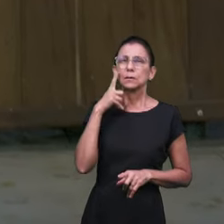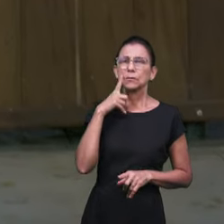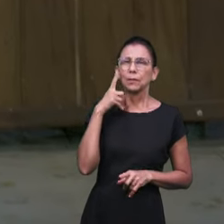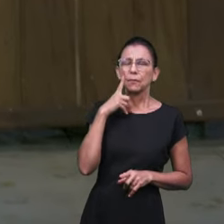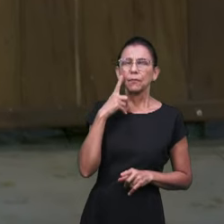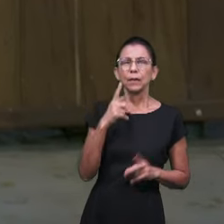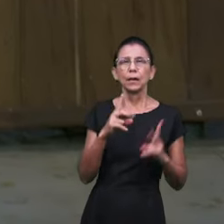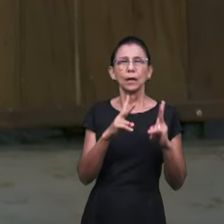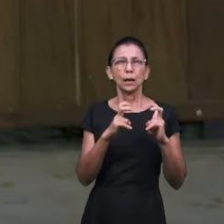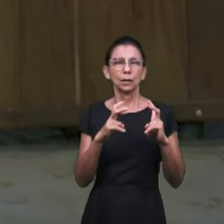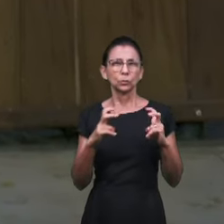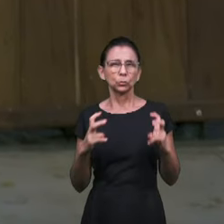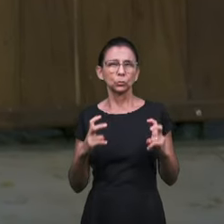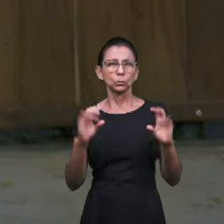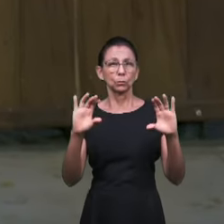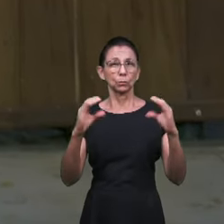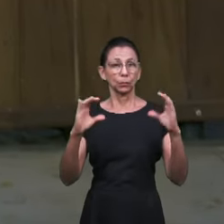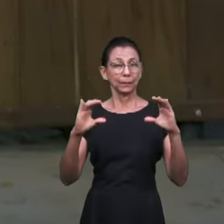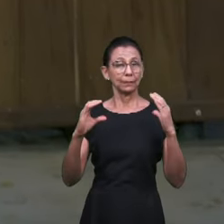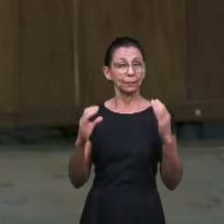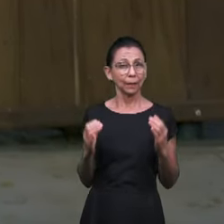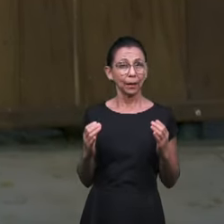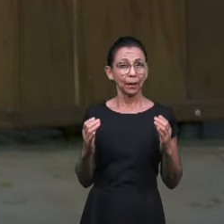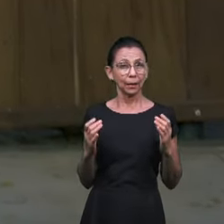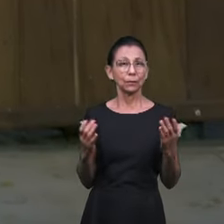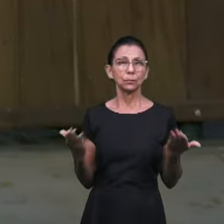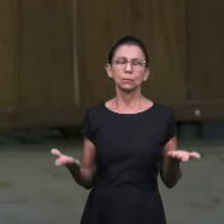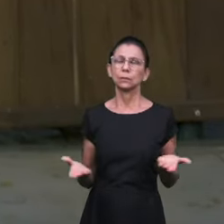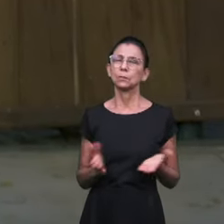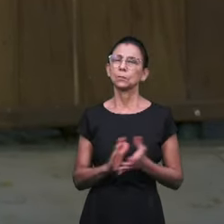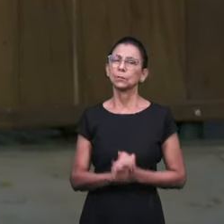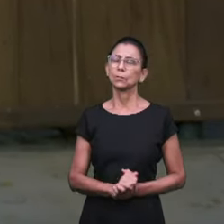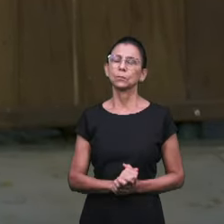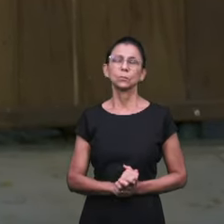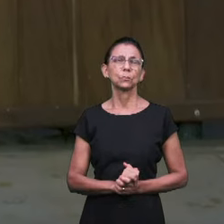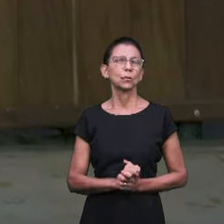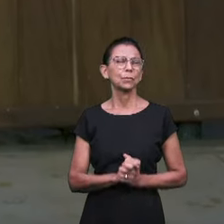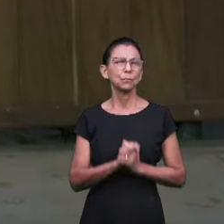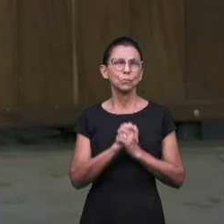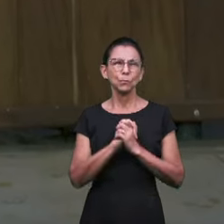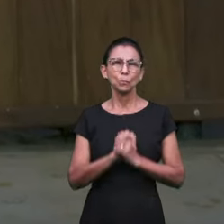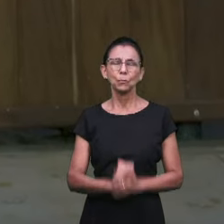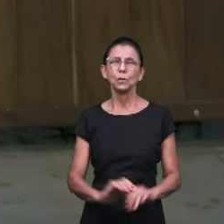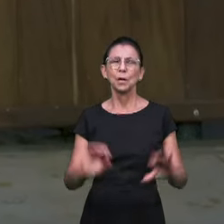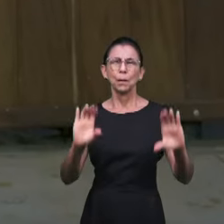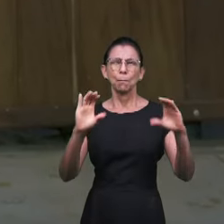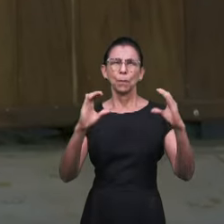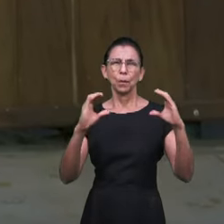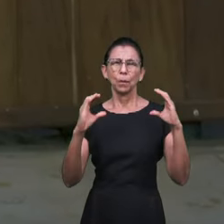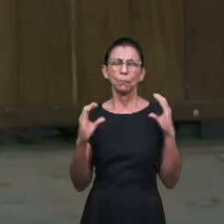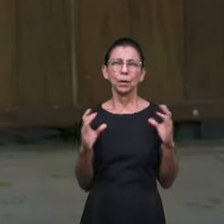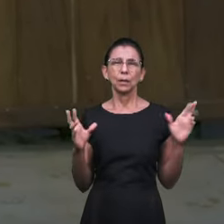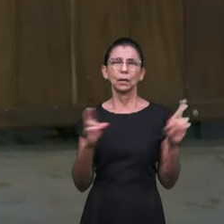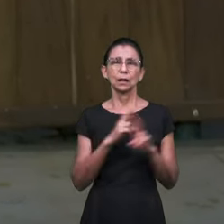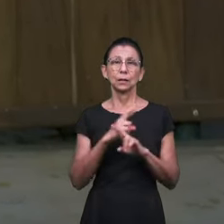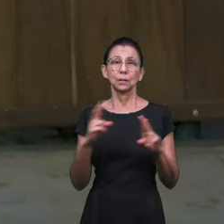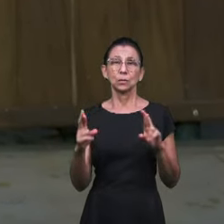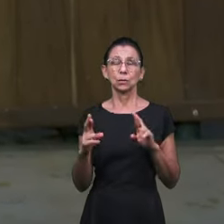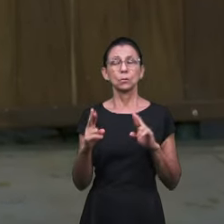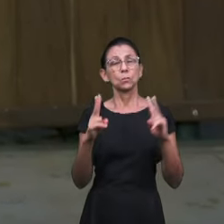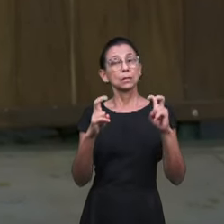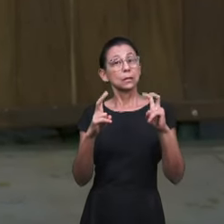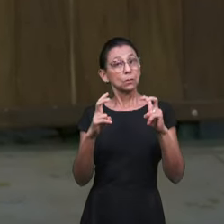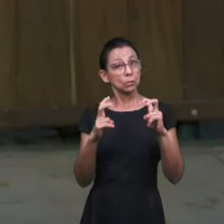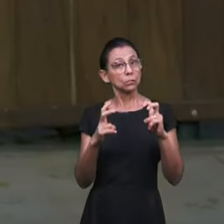assuntos que foram falados aqui, e nós tivemos uma fartura muito grande de comentários sobre os assuntos que foram tratados,